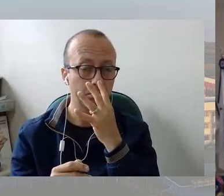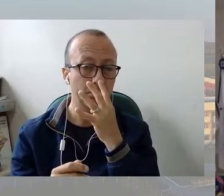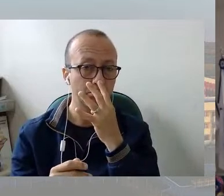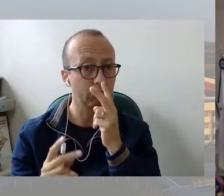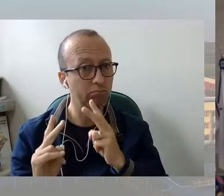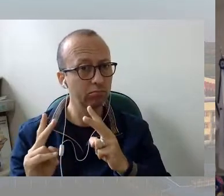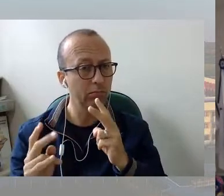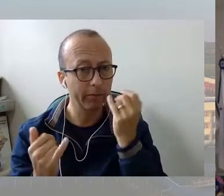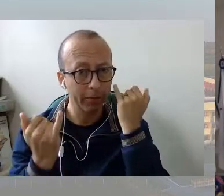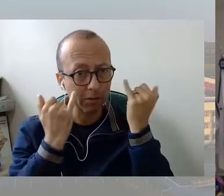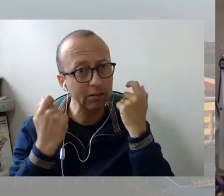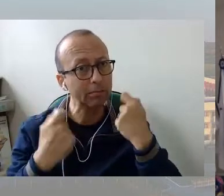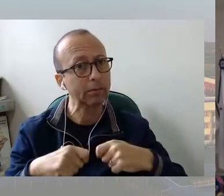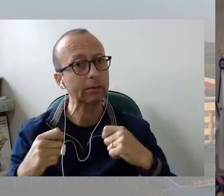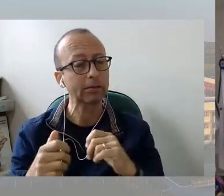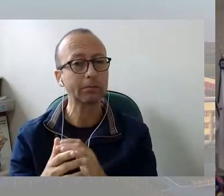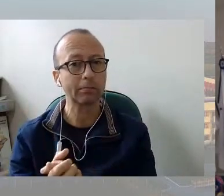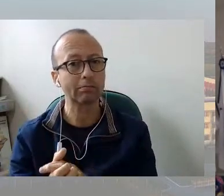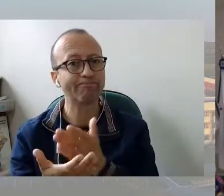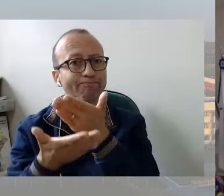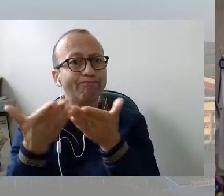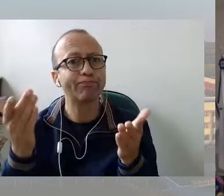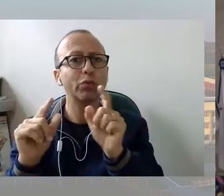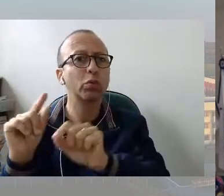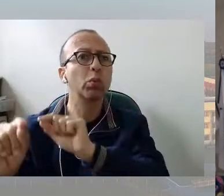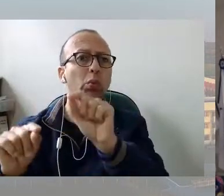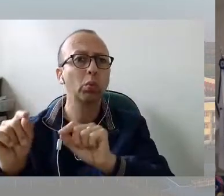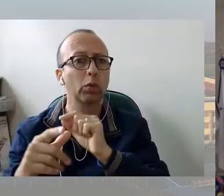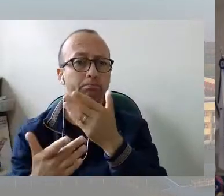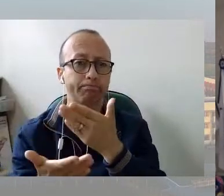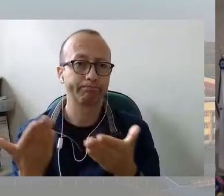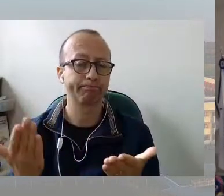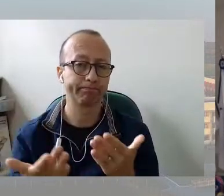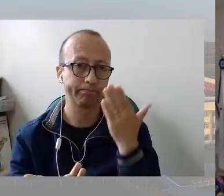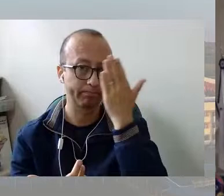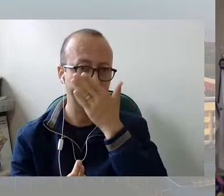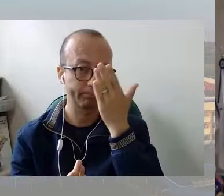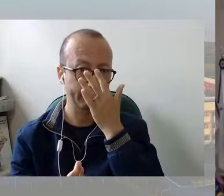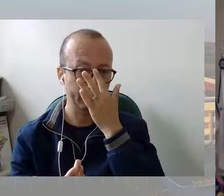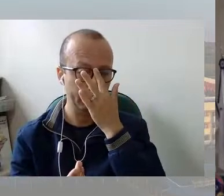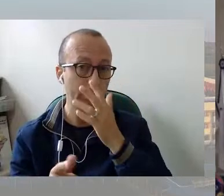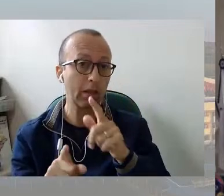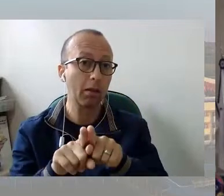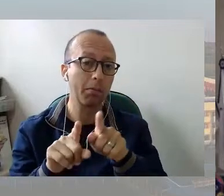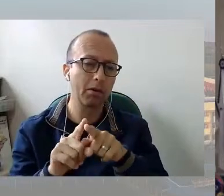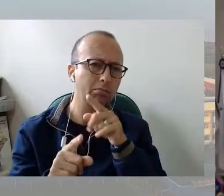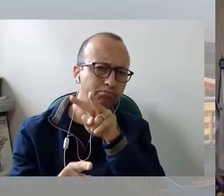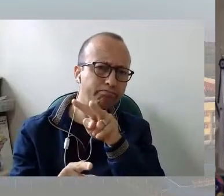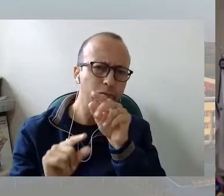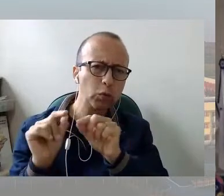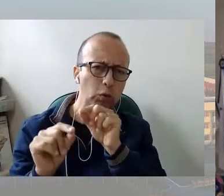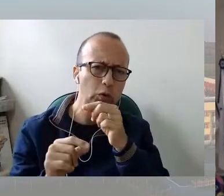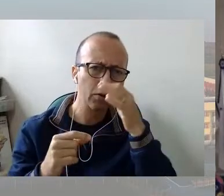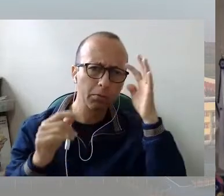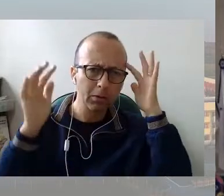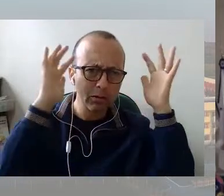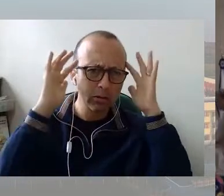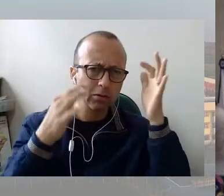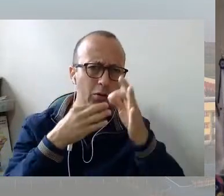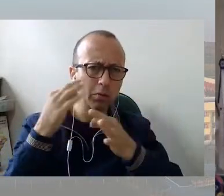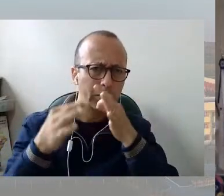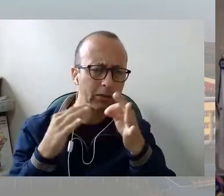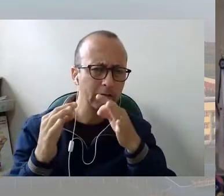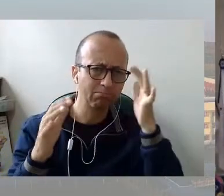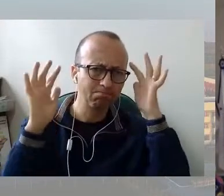momento, né, perdeu uma parte de poder opinar, de assistir uma parte da reunião, de poder tirar sua